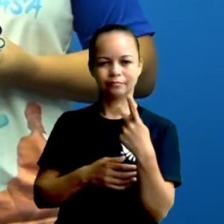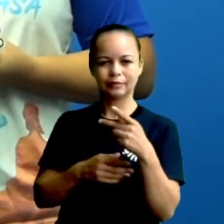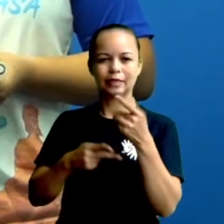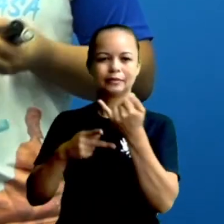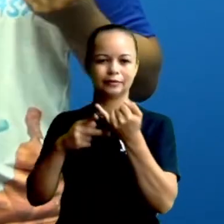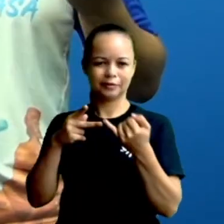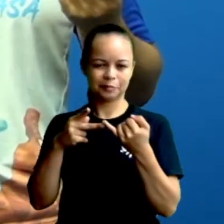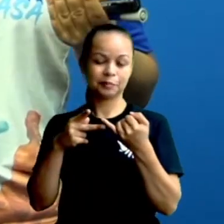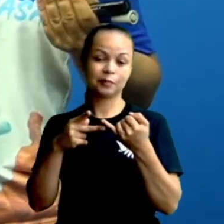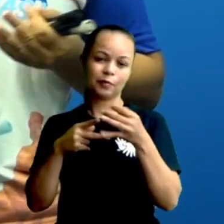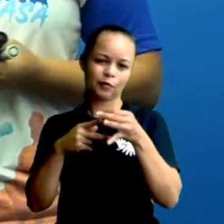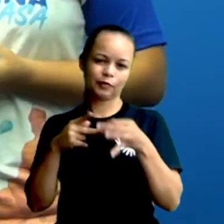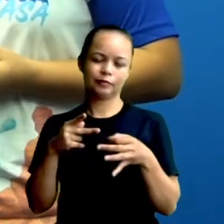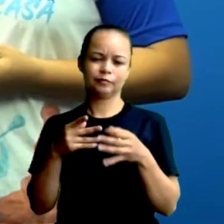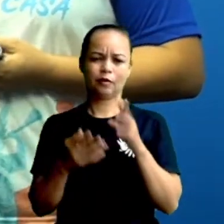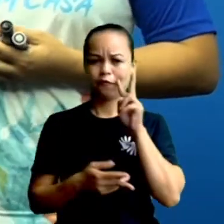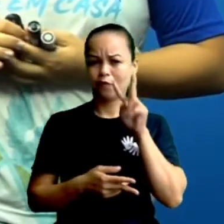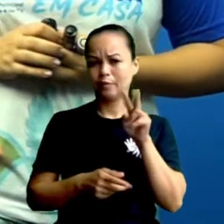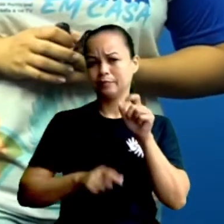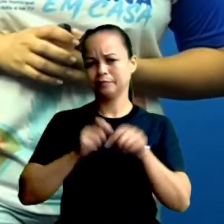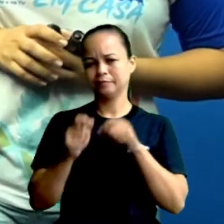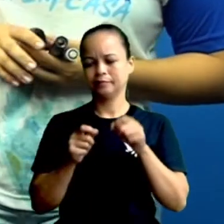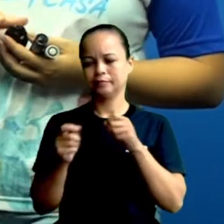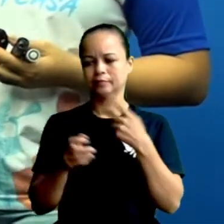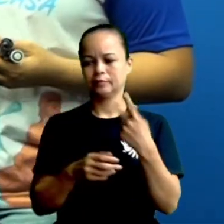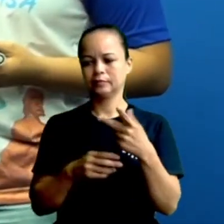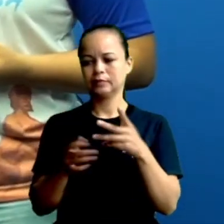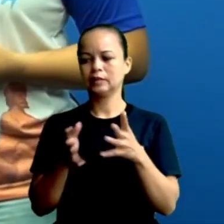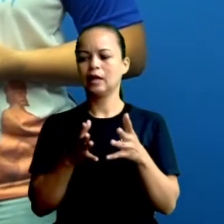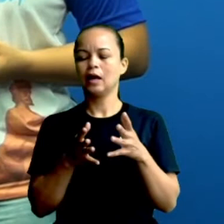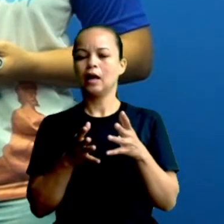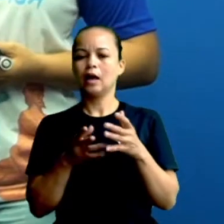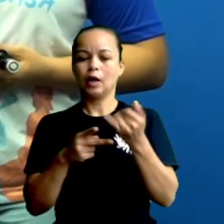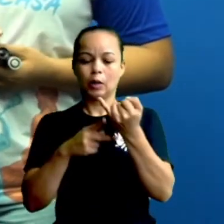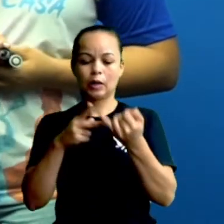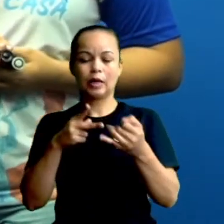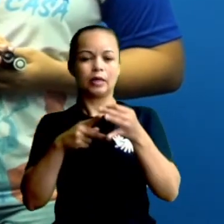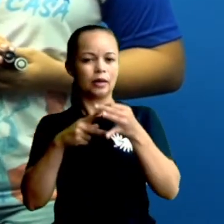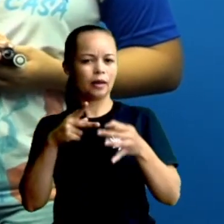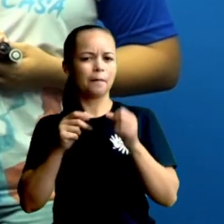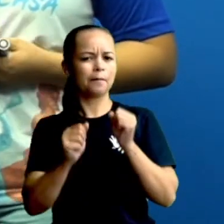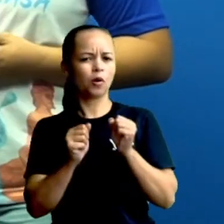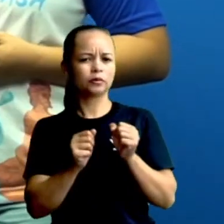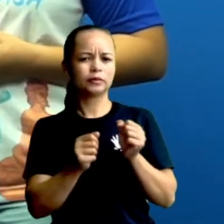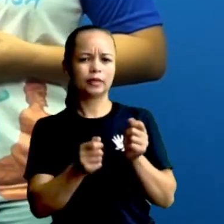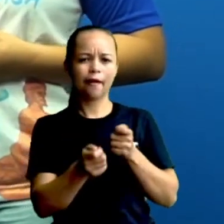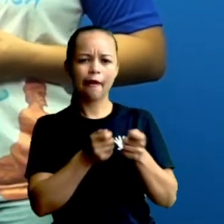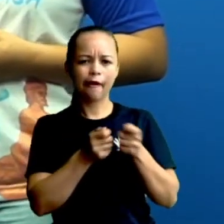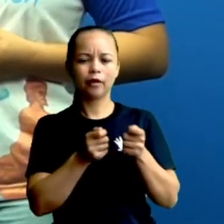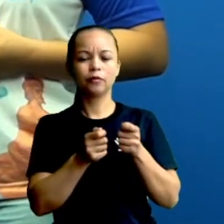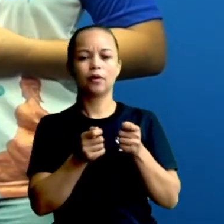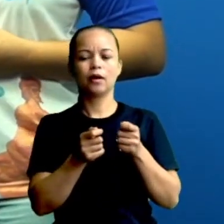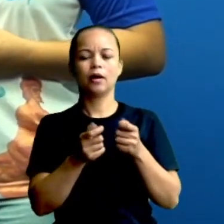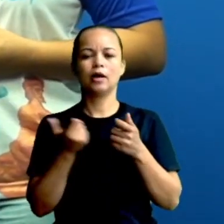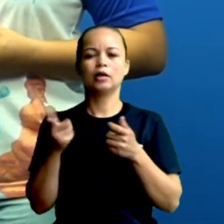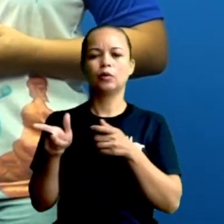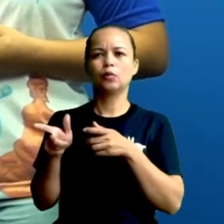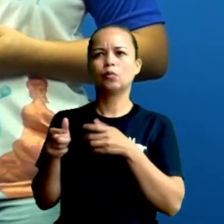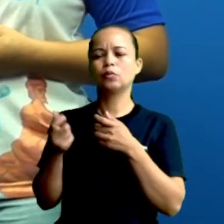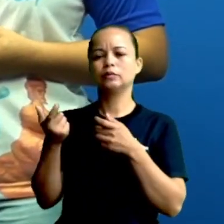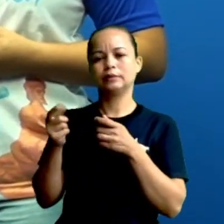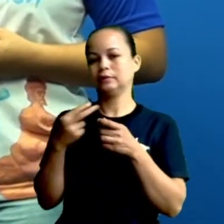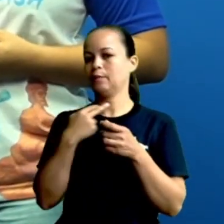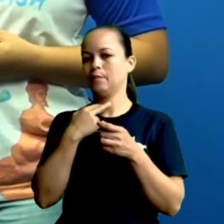tá certo? Vimos o quê? Que os polígonos, eles podem ser regulares e eles também podem ser